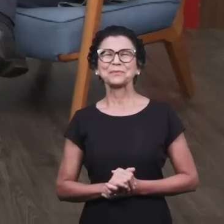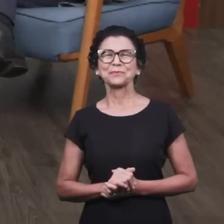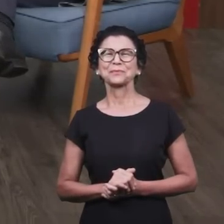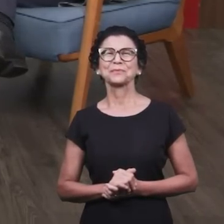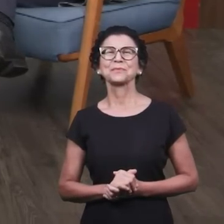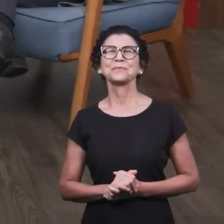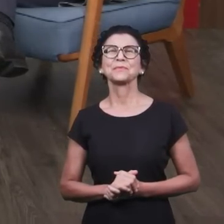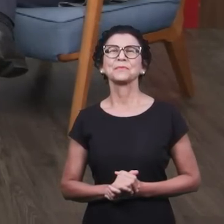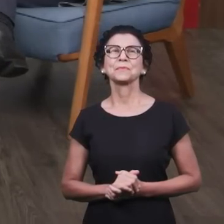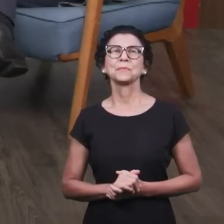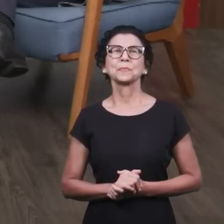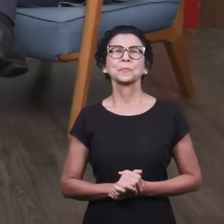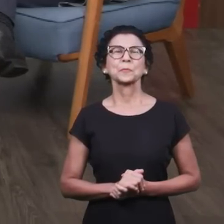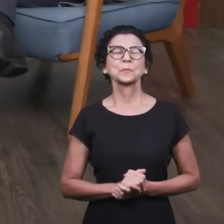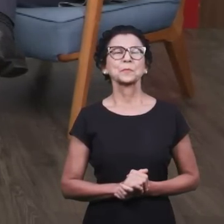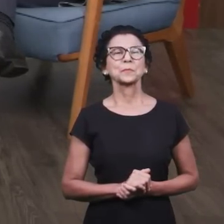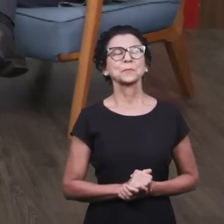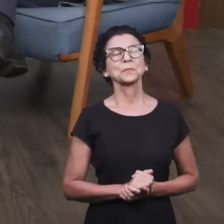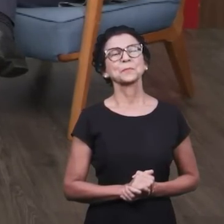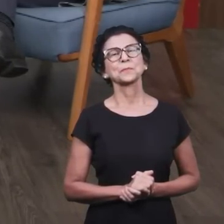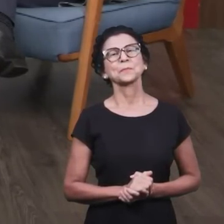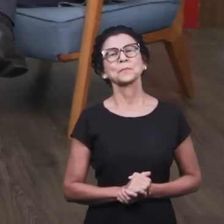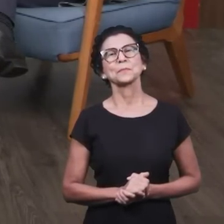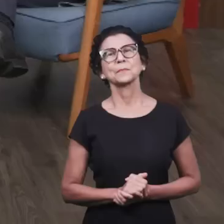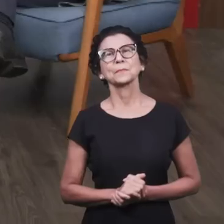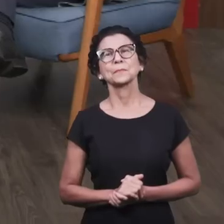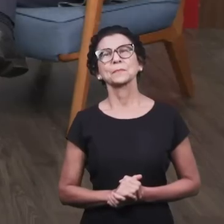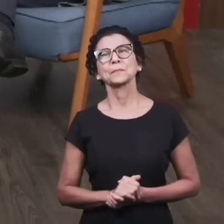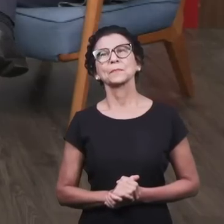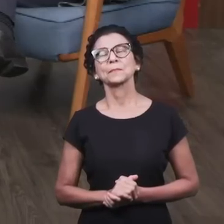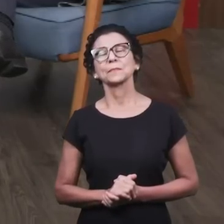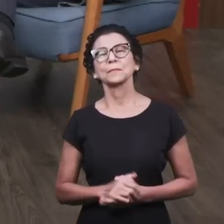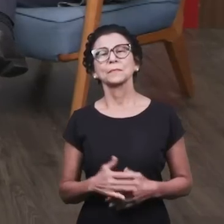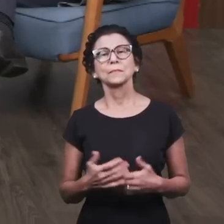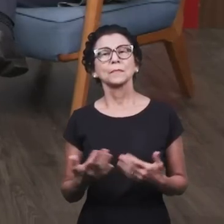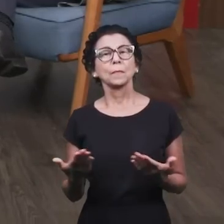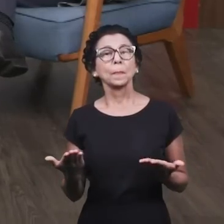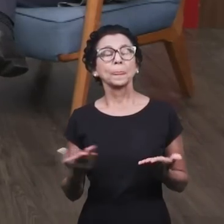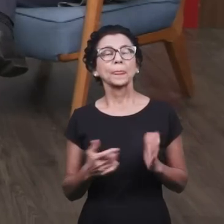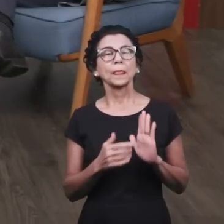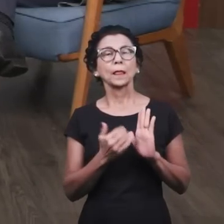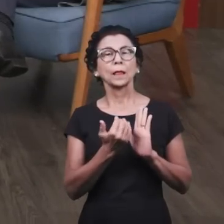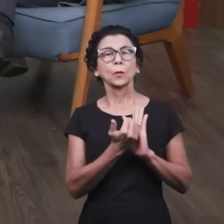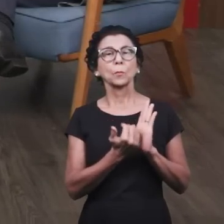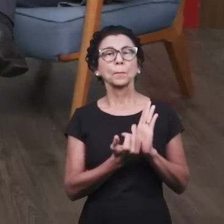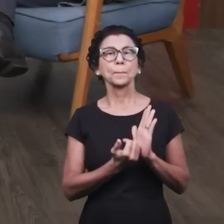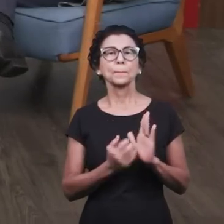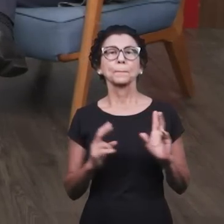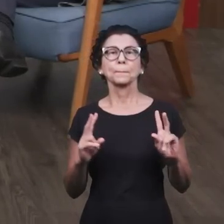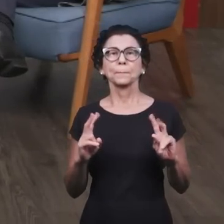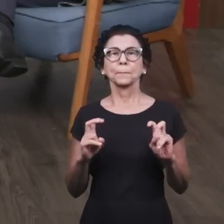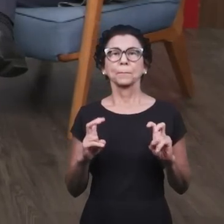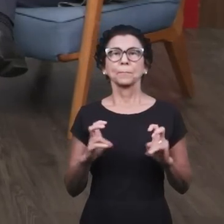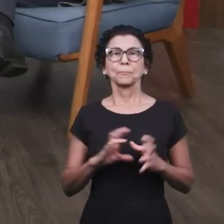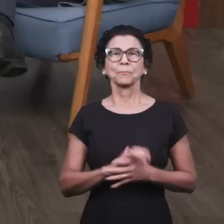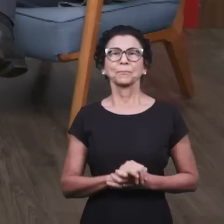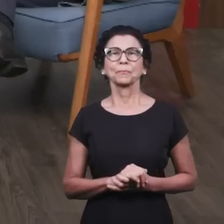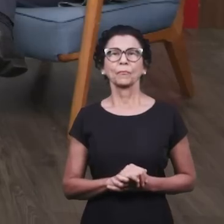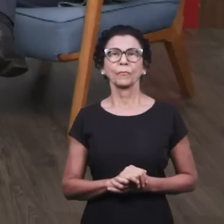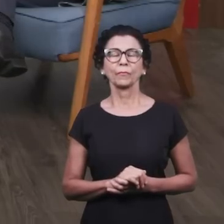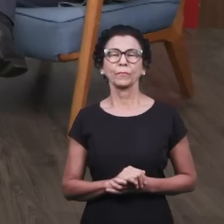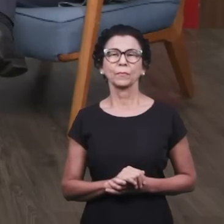aqui em funcionamento aqui nessas cidades. Muito bem, o programa de hoje tem como tema